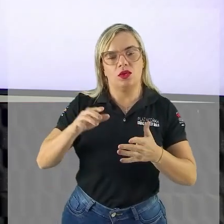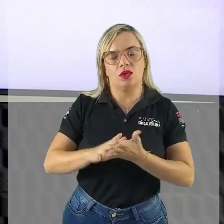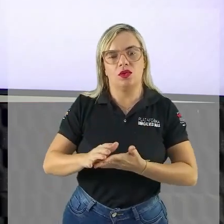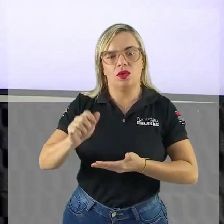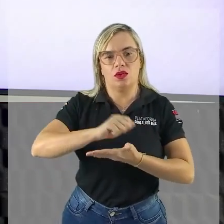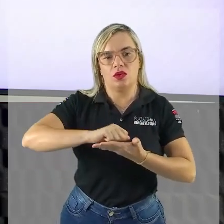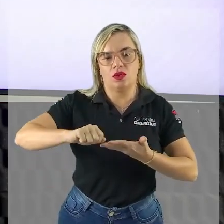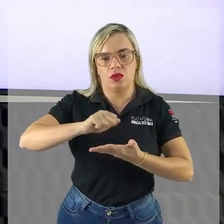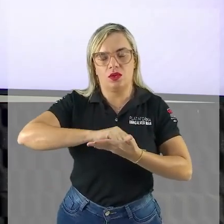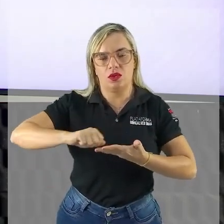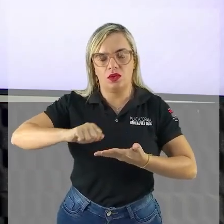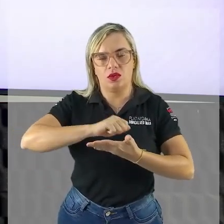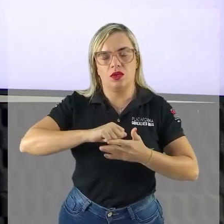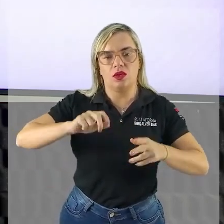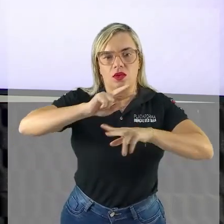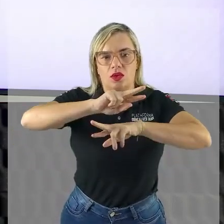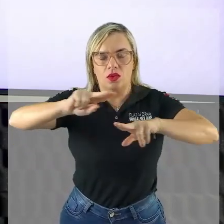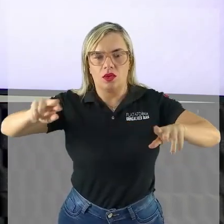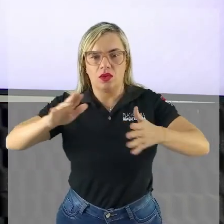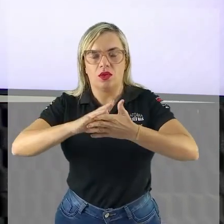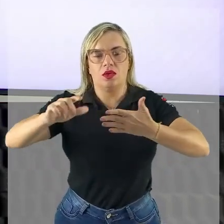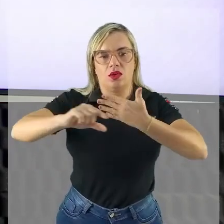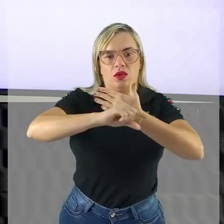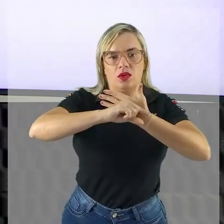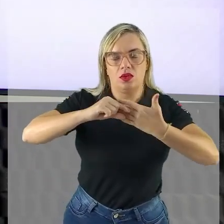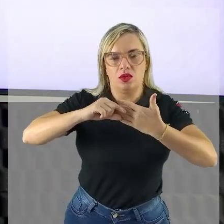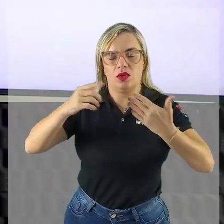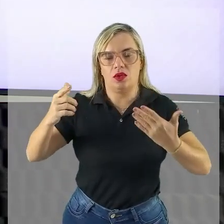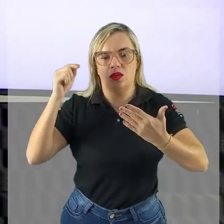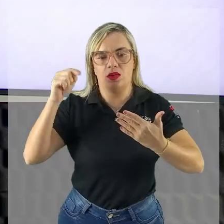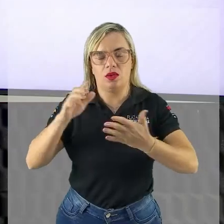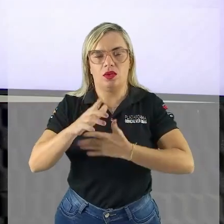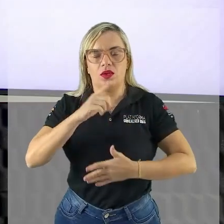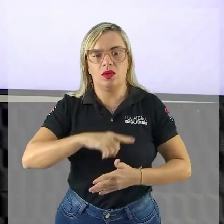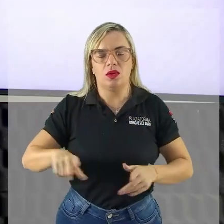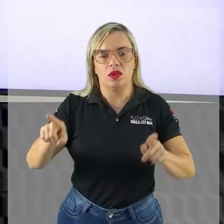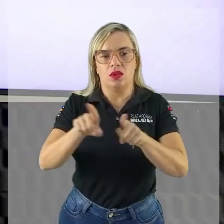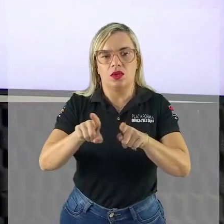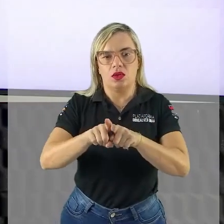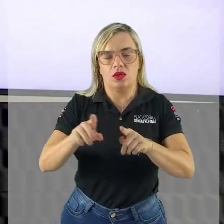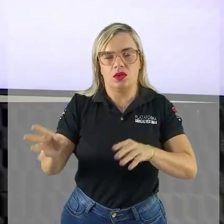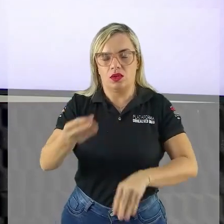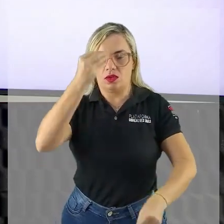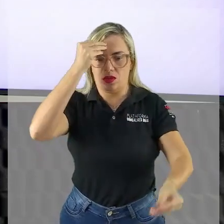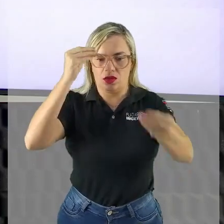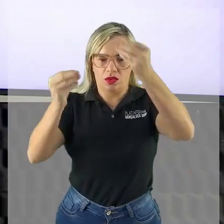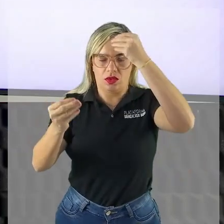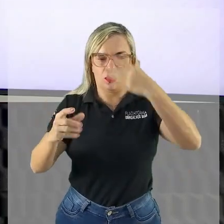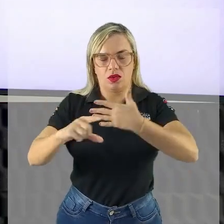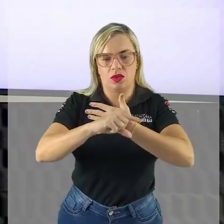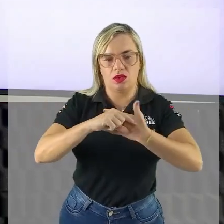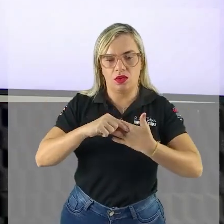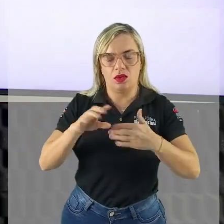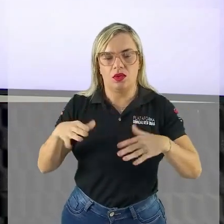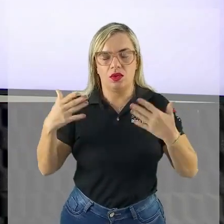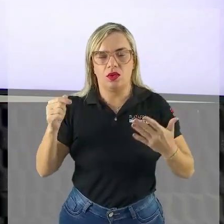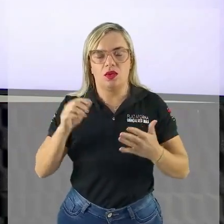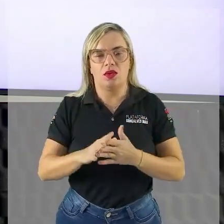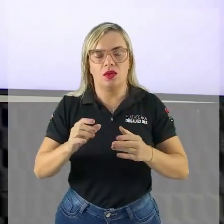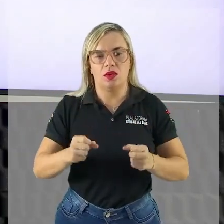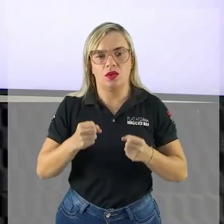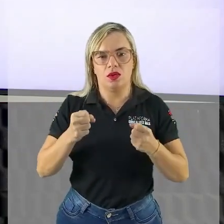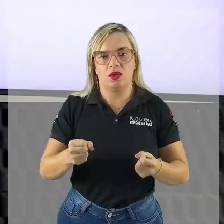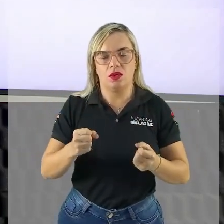referenciais bibliográficos. Então, quando você faz essa leitura, você adquire também muita bibliografia, você adquire muito repertório, você